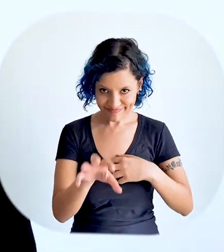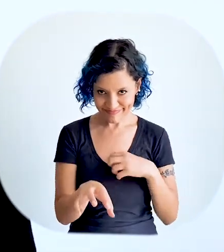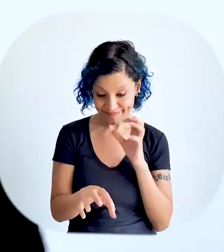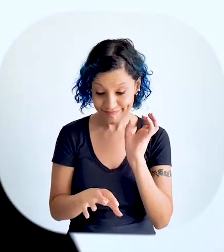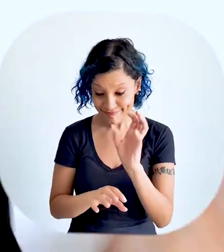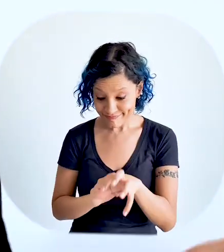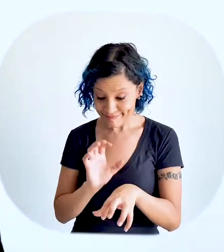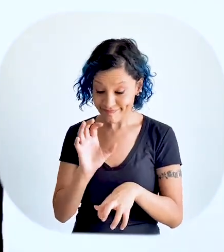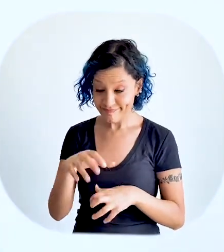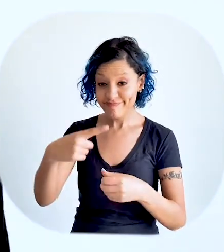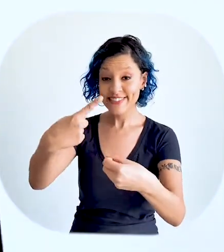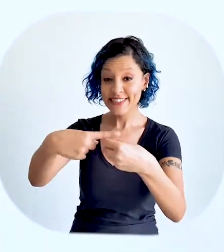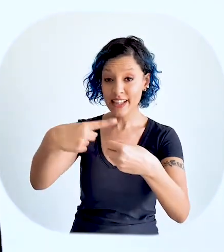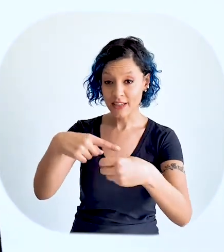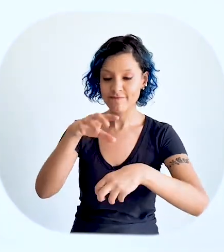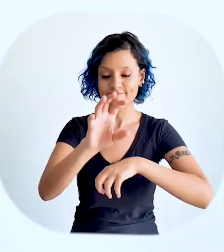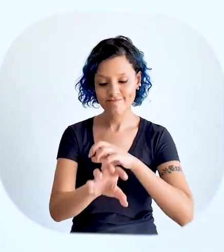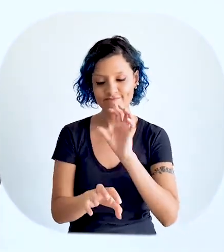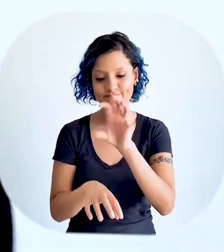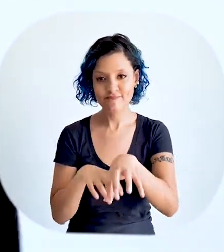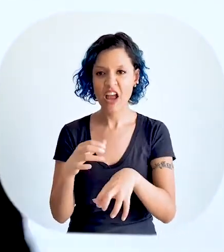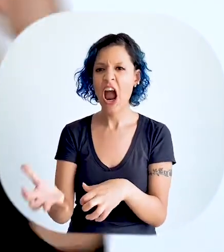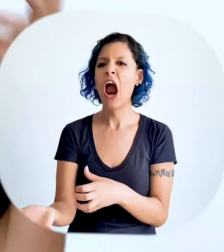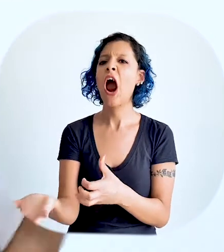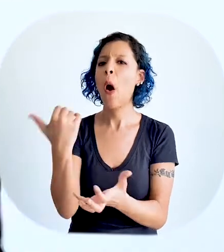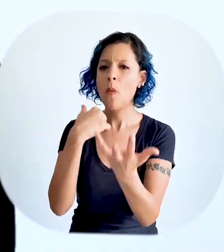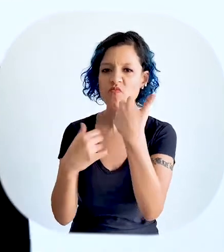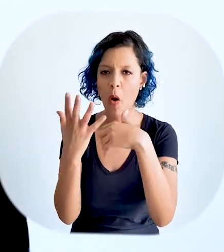mais próxima. Recolheu a comida, voltou para casa e comeu.